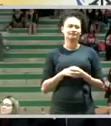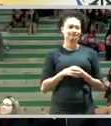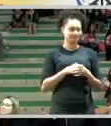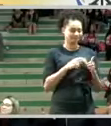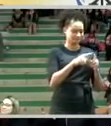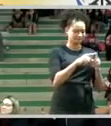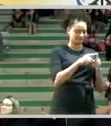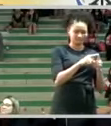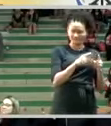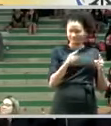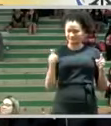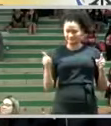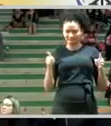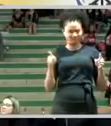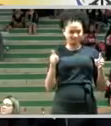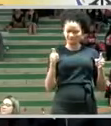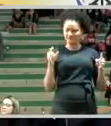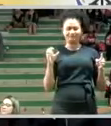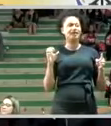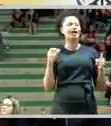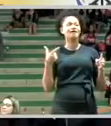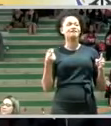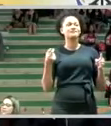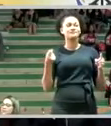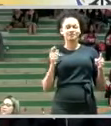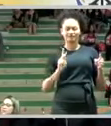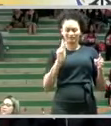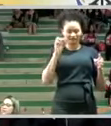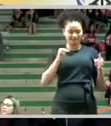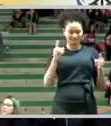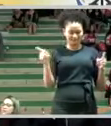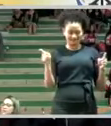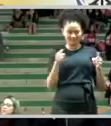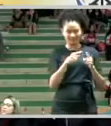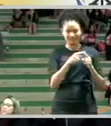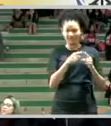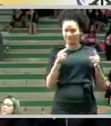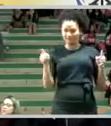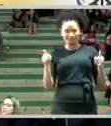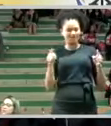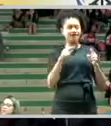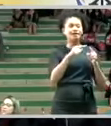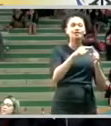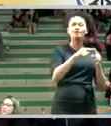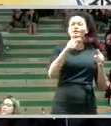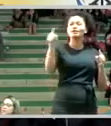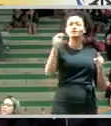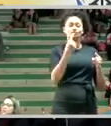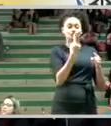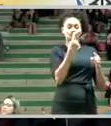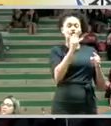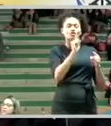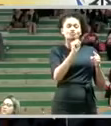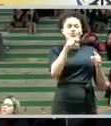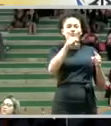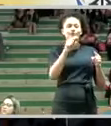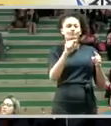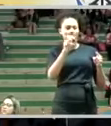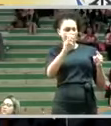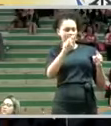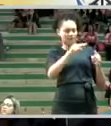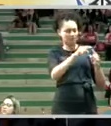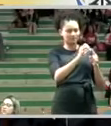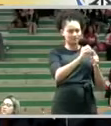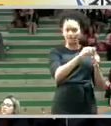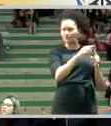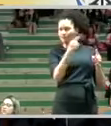0 a 20 quilômetros, ou seja, a distância de Kiriate Jearim para Jerusalém, 18,5, estava entre 0 a 20.